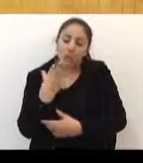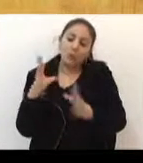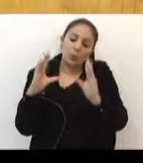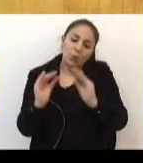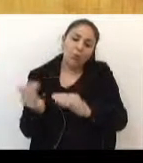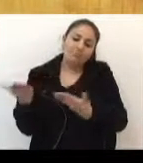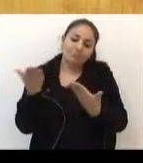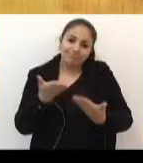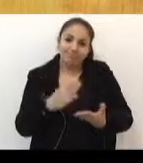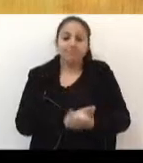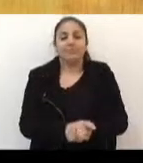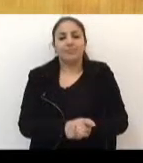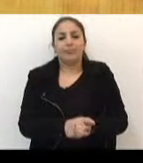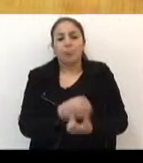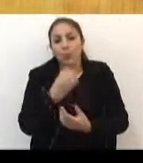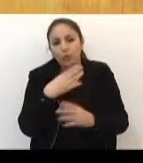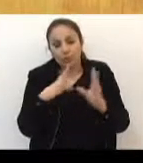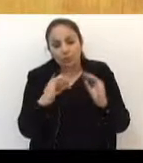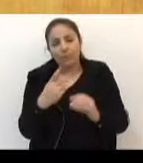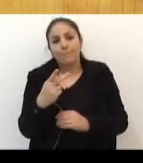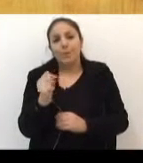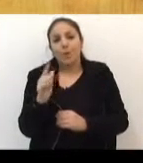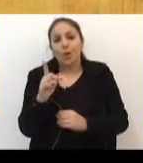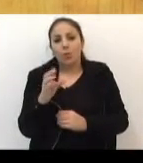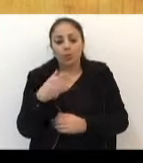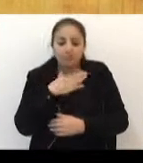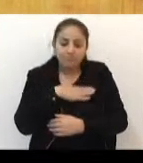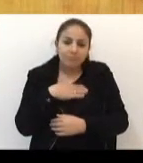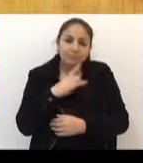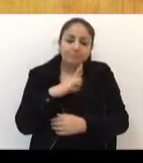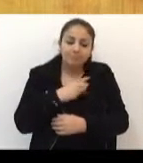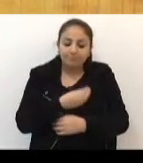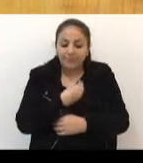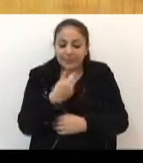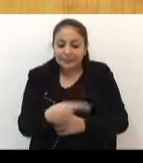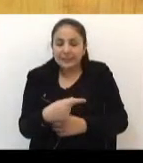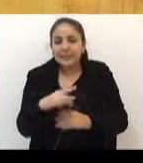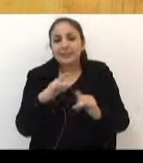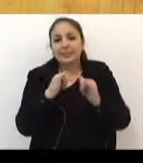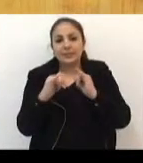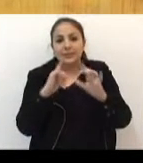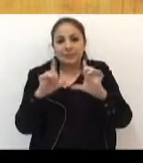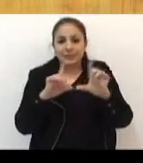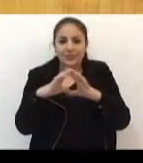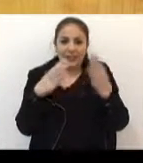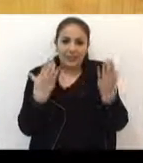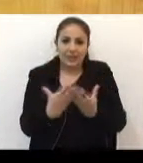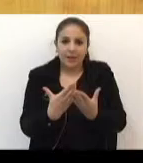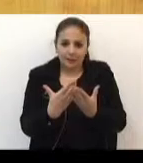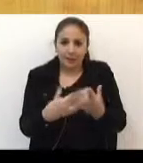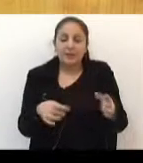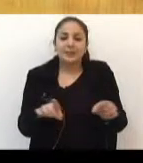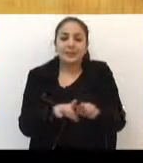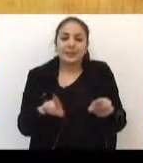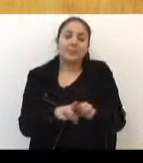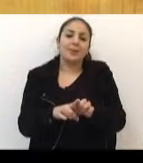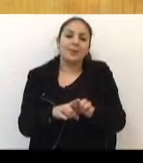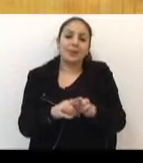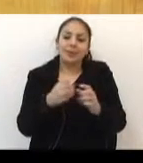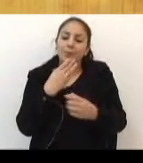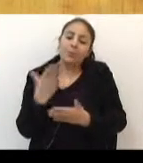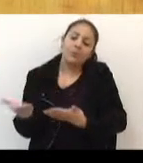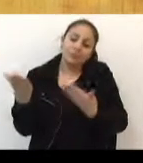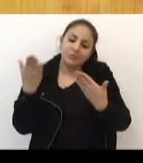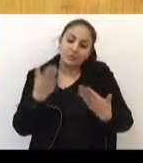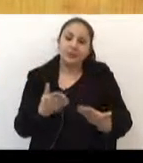bem-vinda. Boa noite, Paula. É um prazer estarmos aqui na TV Câmara, né? Com certeza, mais uma vez, reforçar o convite à